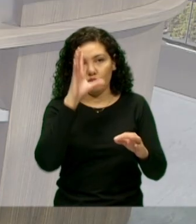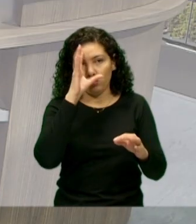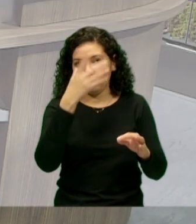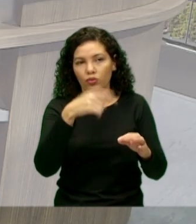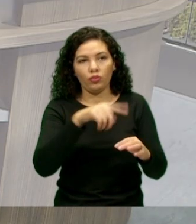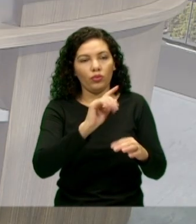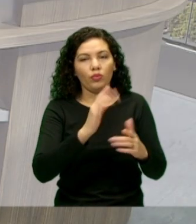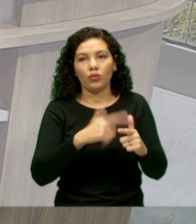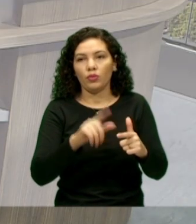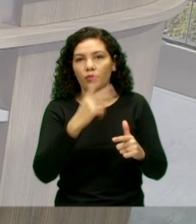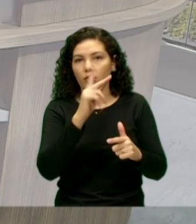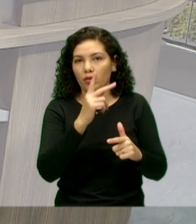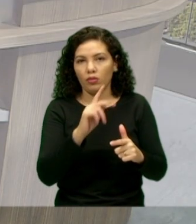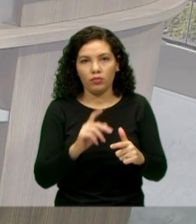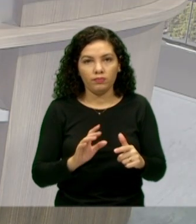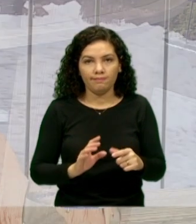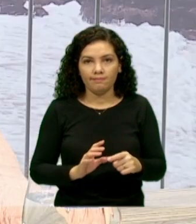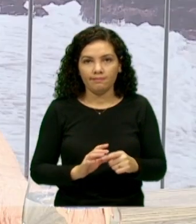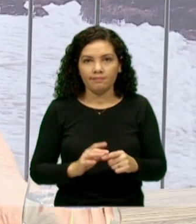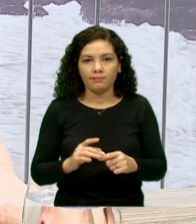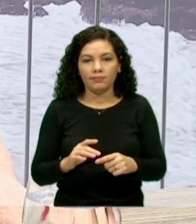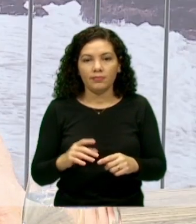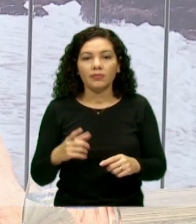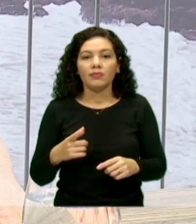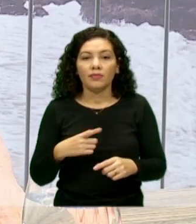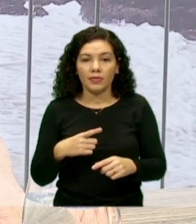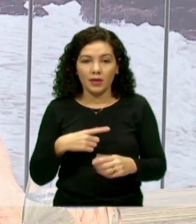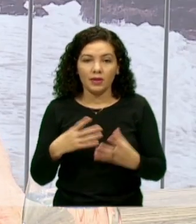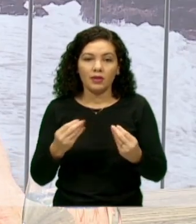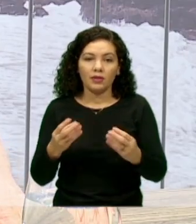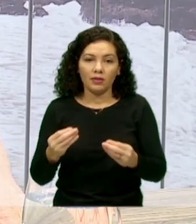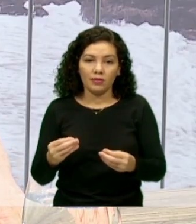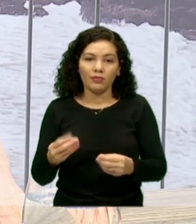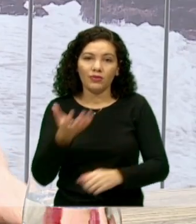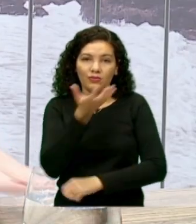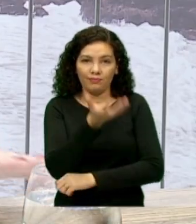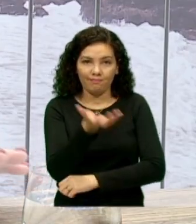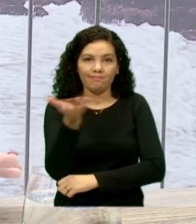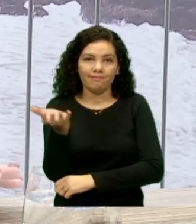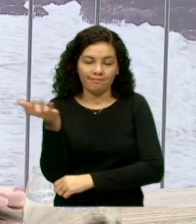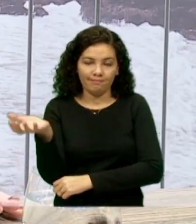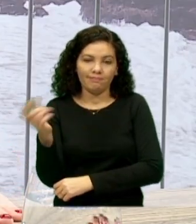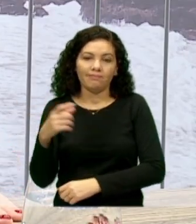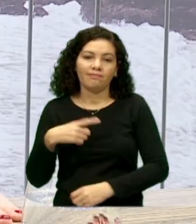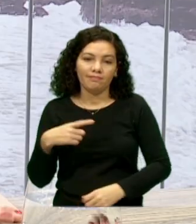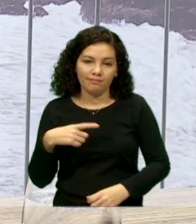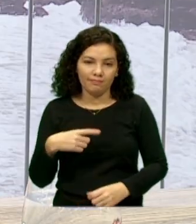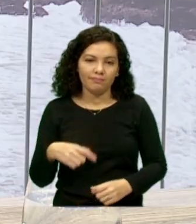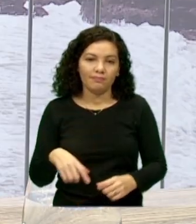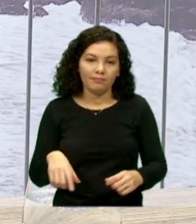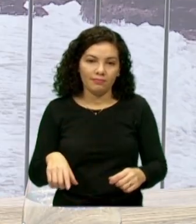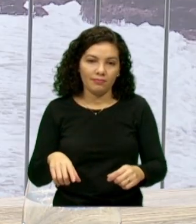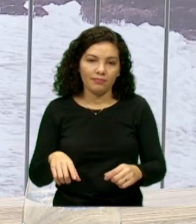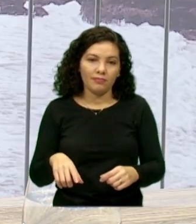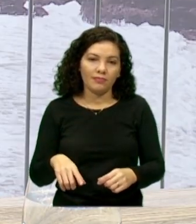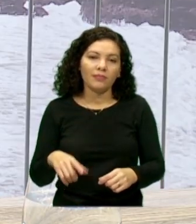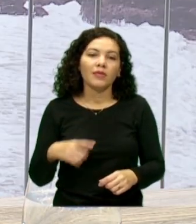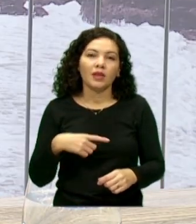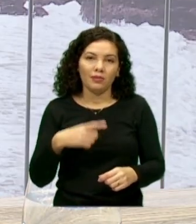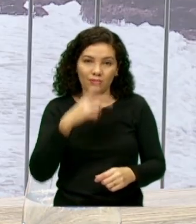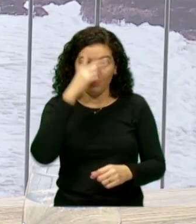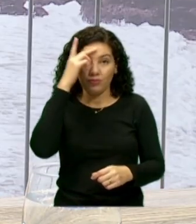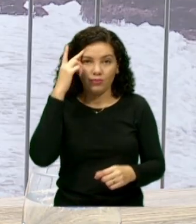procure... Ele que se vire. Isso está gerando muito morador de rua, muito morador em situação de